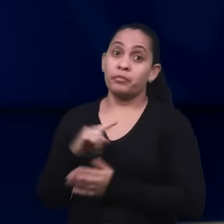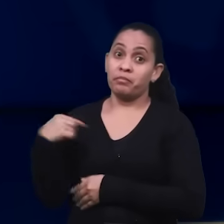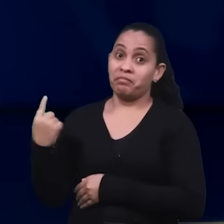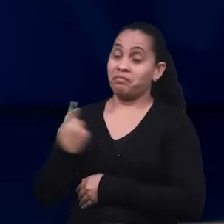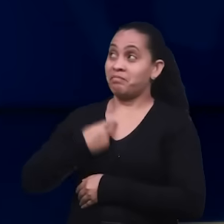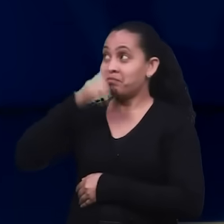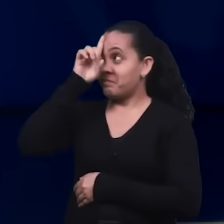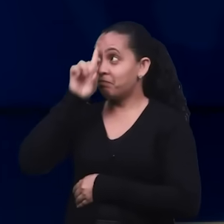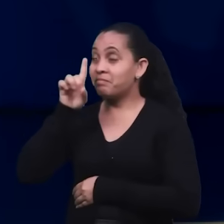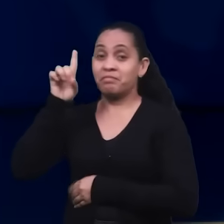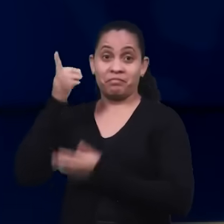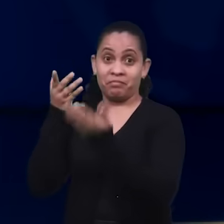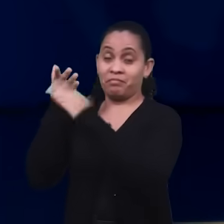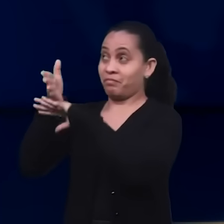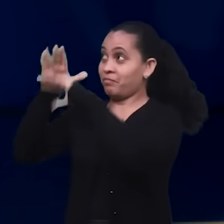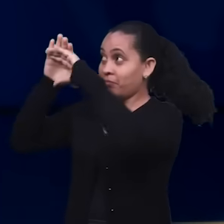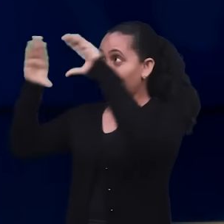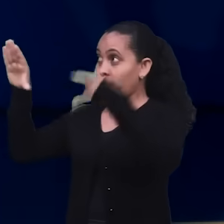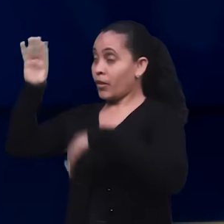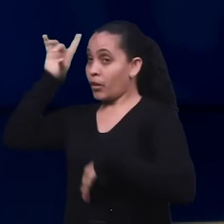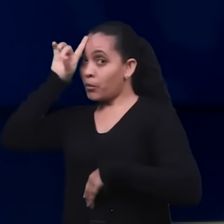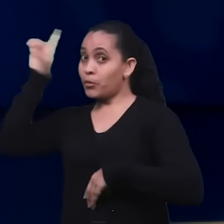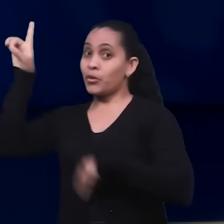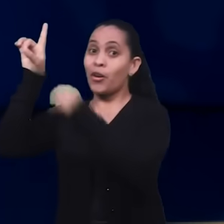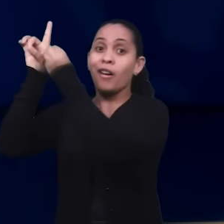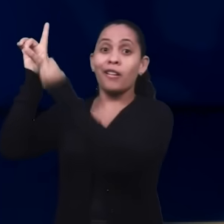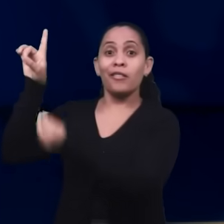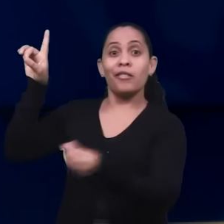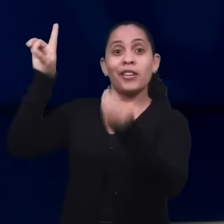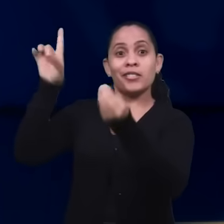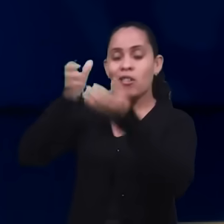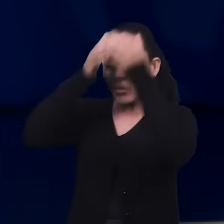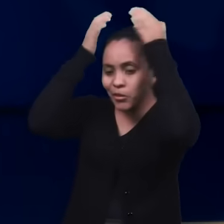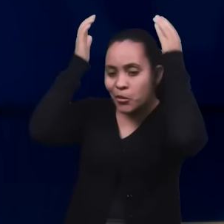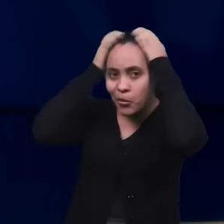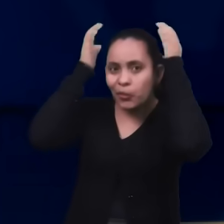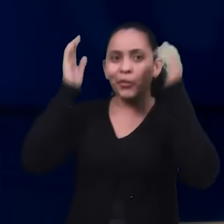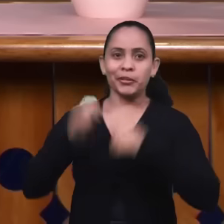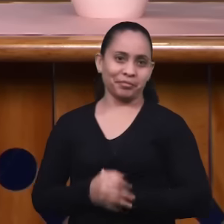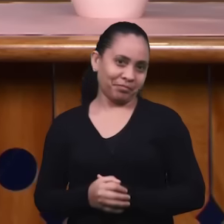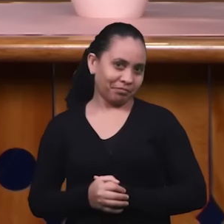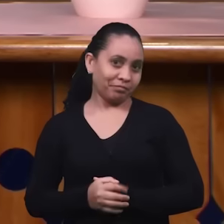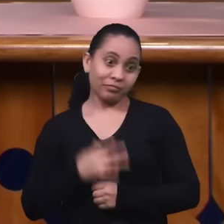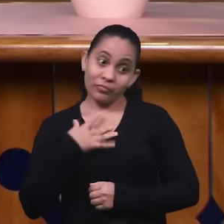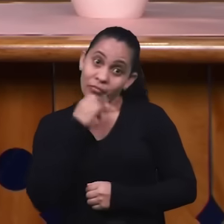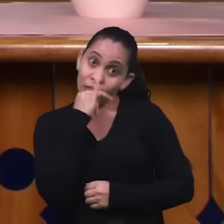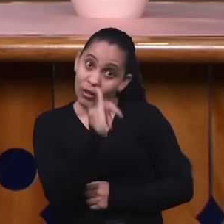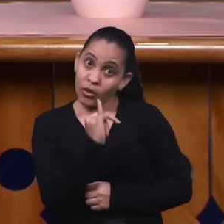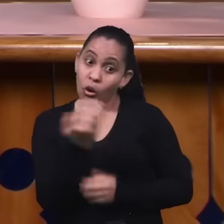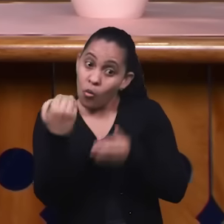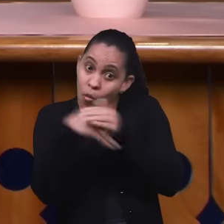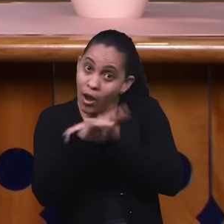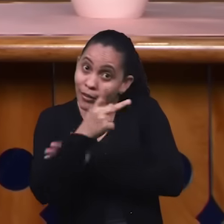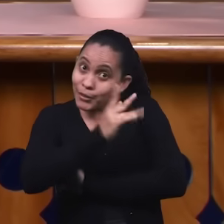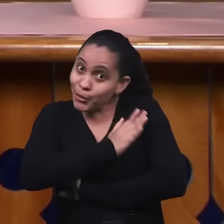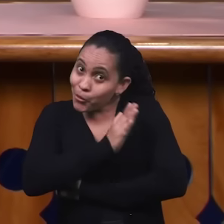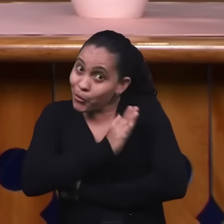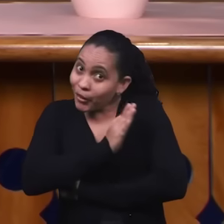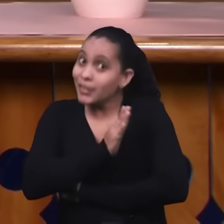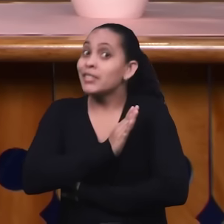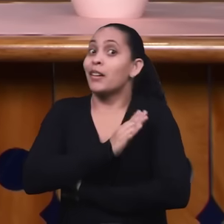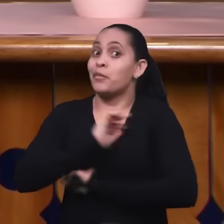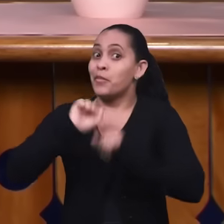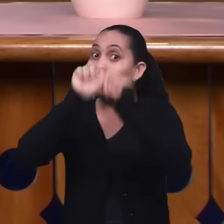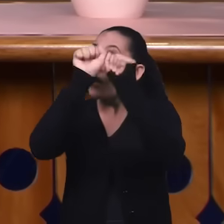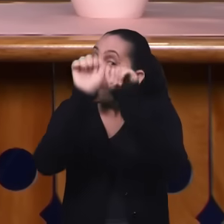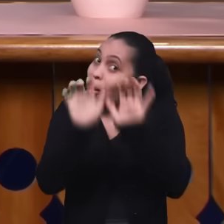ver que o Senhor ele tem te dado um tesouro maravilhoso. E ele fala o seguinte: guarda esse tesouro, porque esse tesouro ele tem